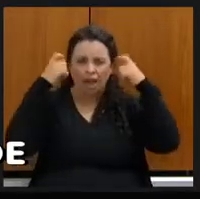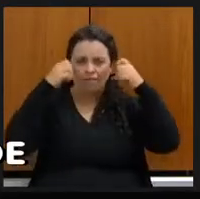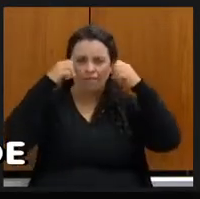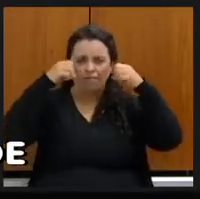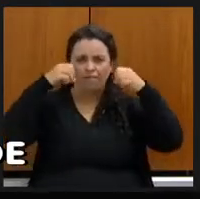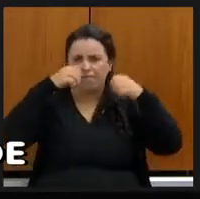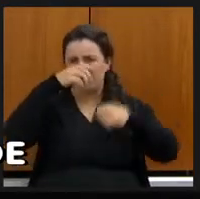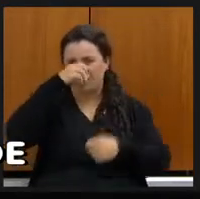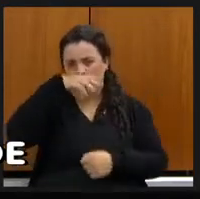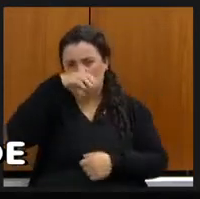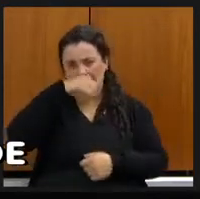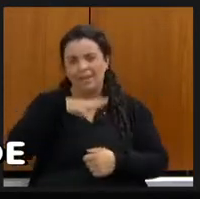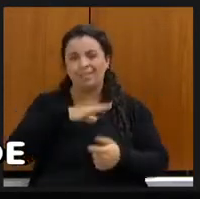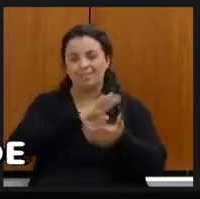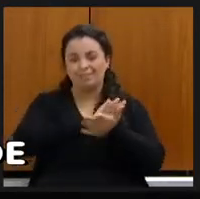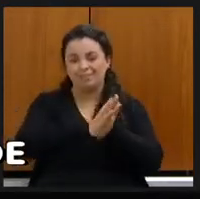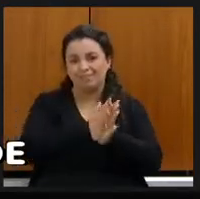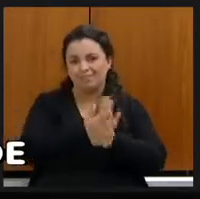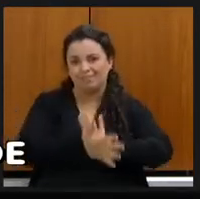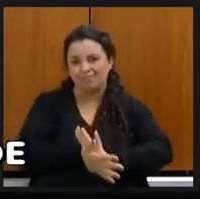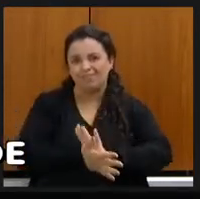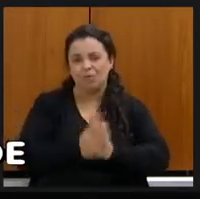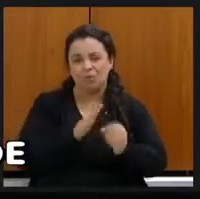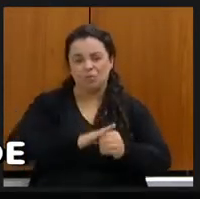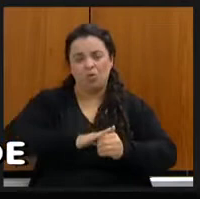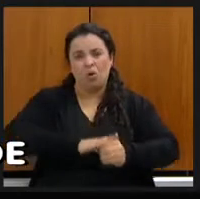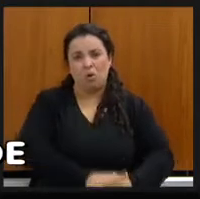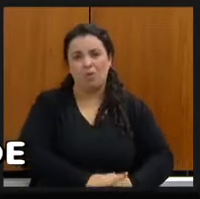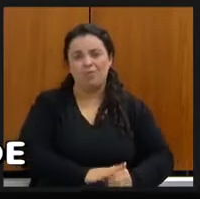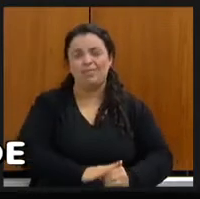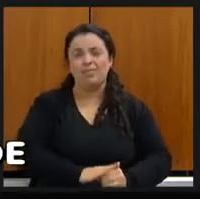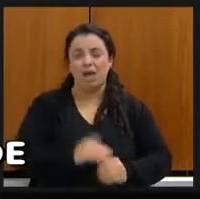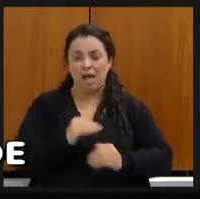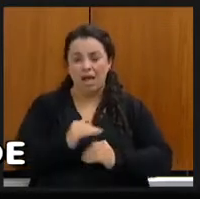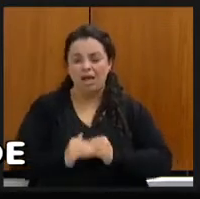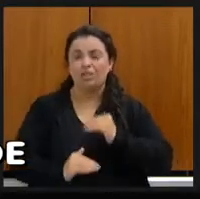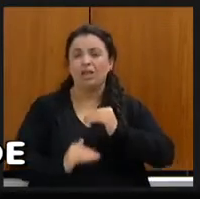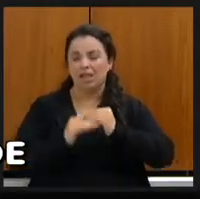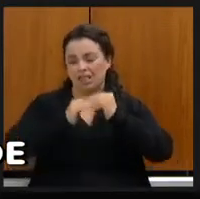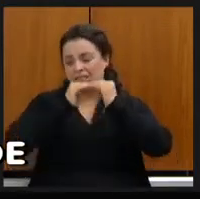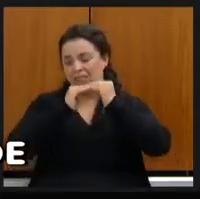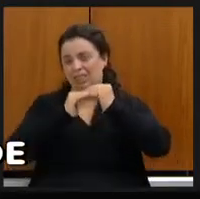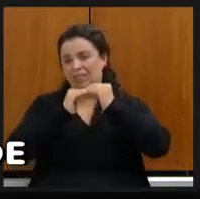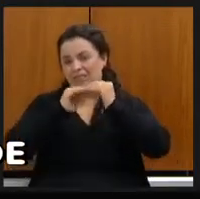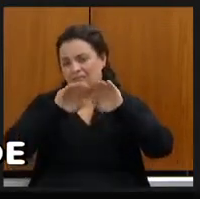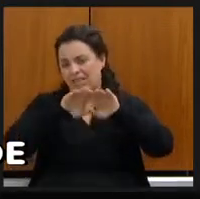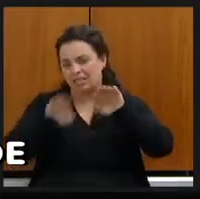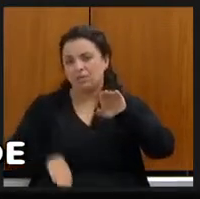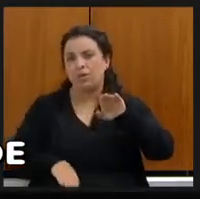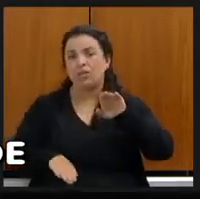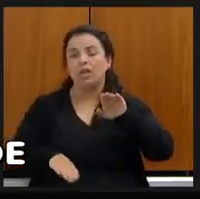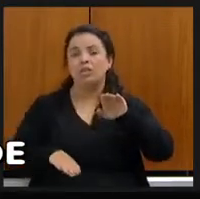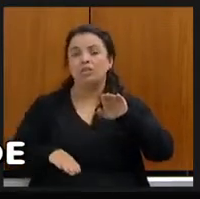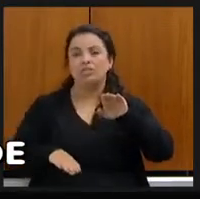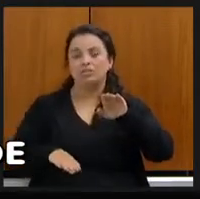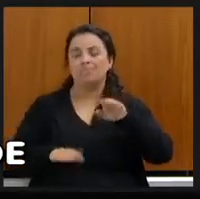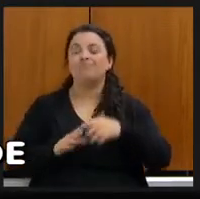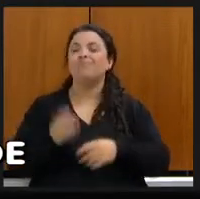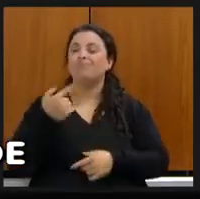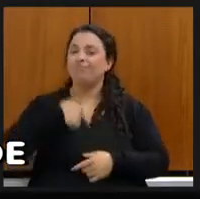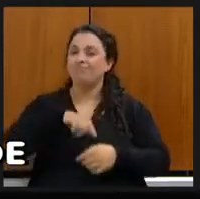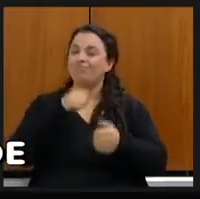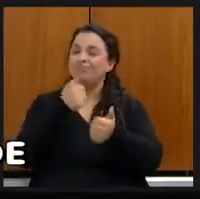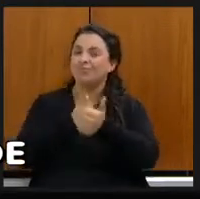desigualdade e da exclusão estamos nessa luta porque sabemos que com ela